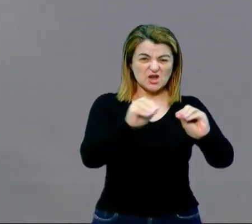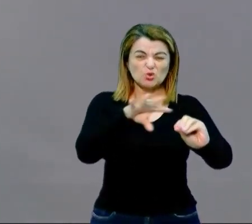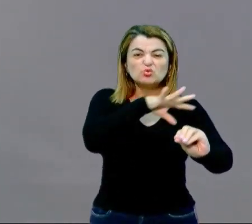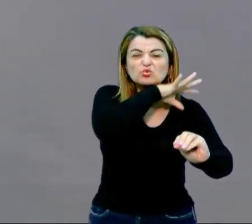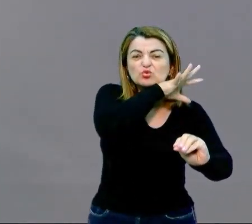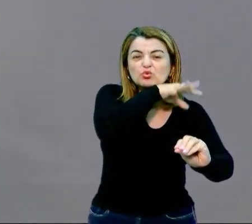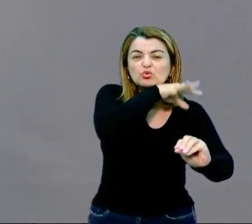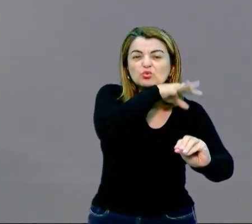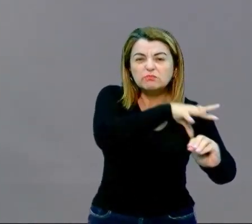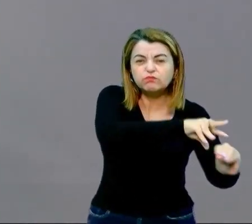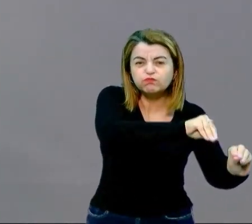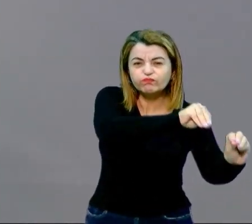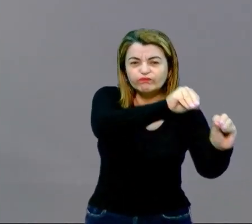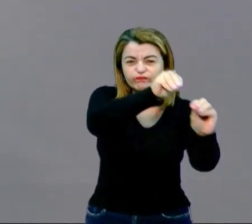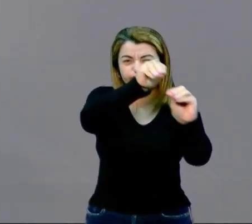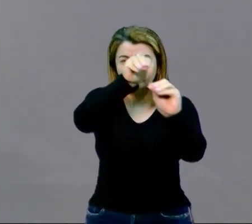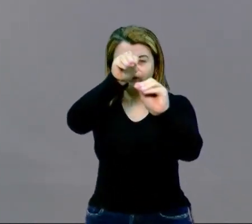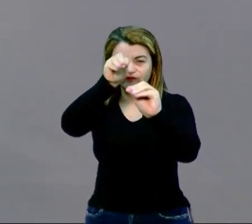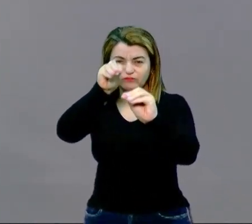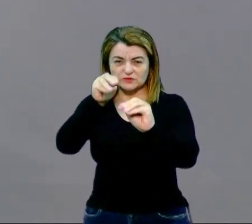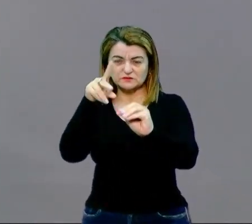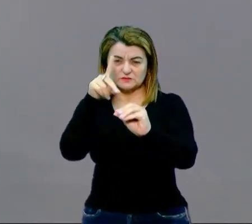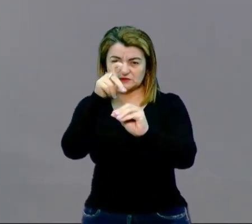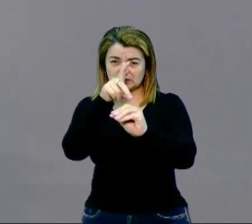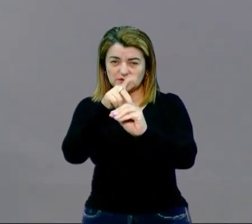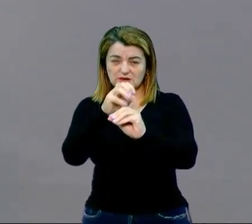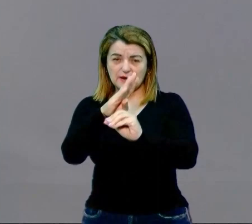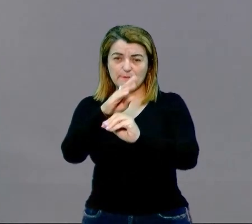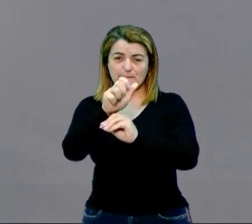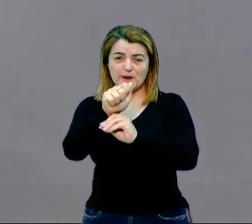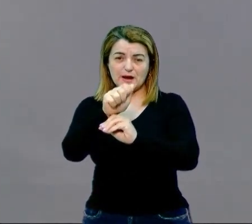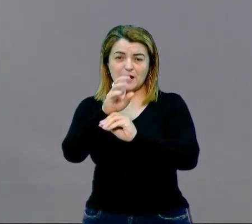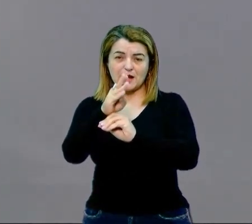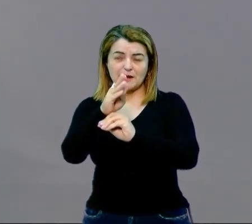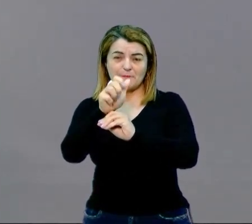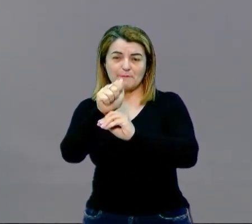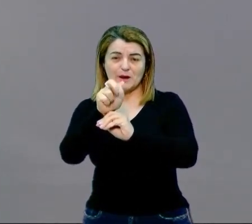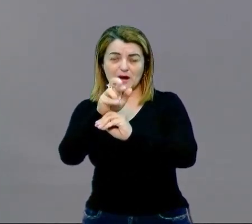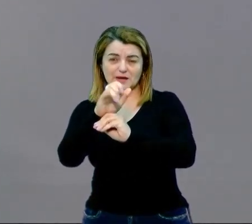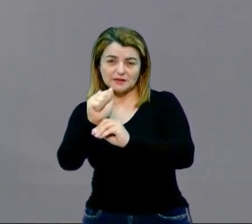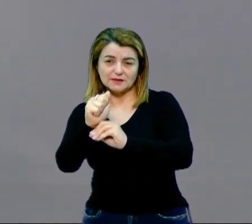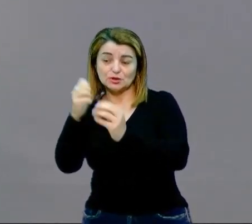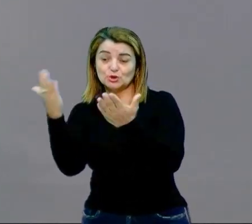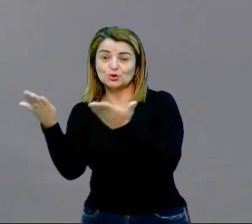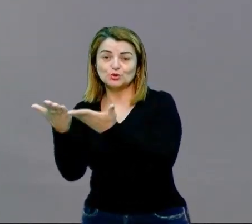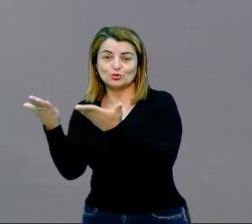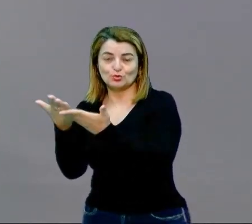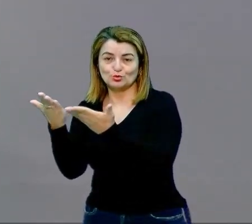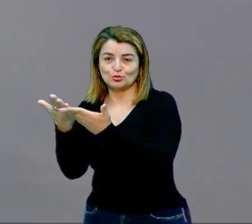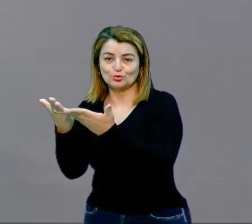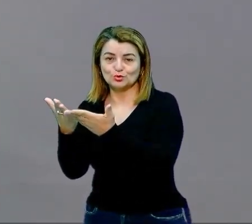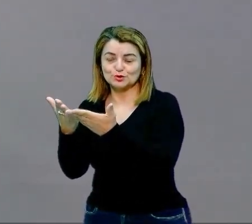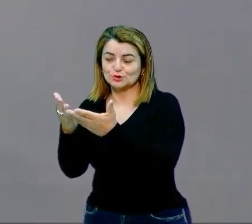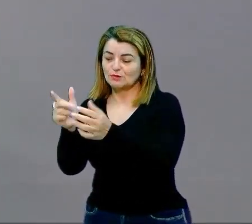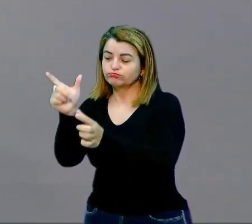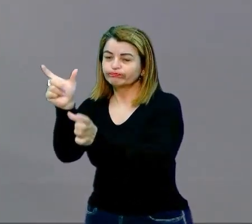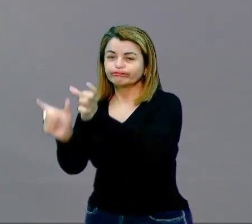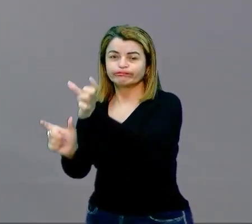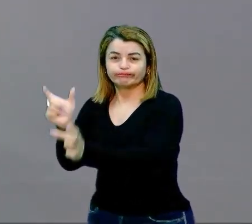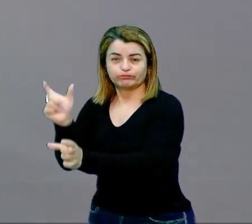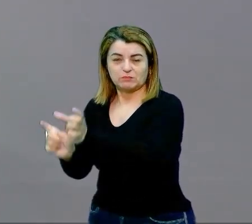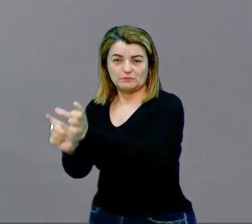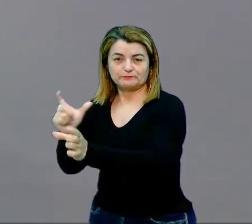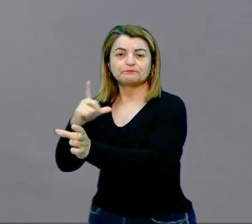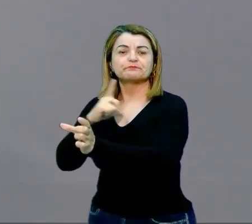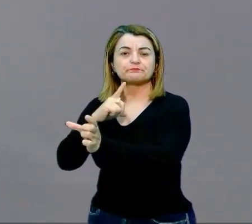selvageria, chegou à barbárie e, por último, à civilização. Então, tem sim uma intenção de aprimorar,